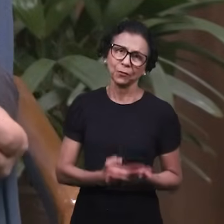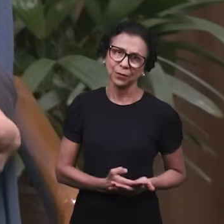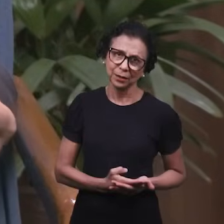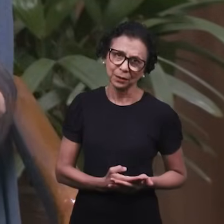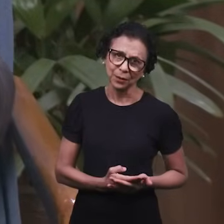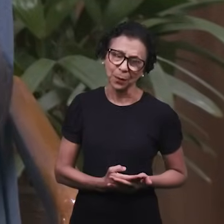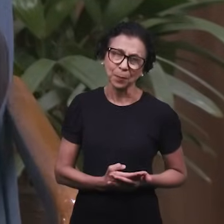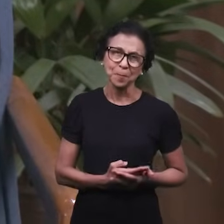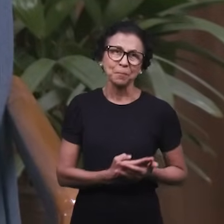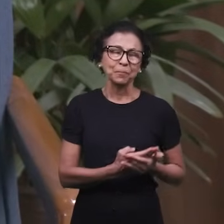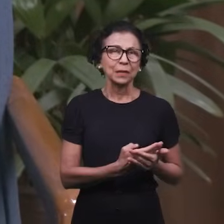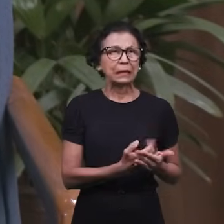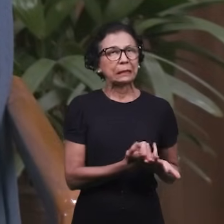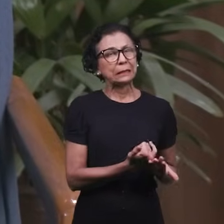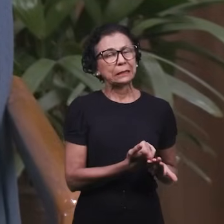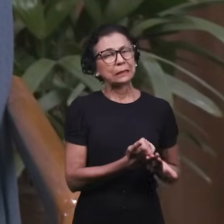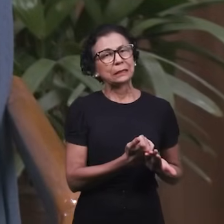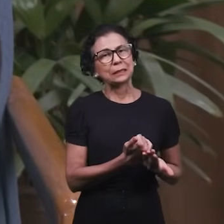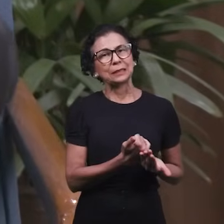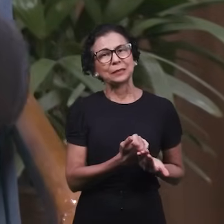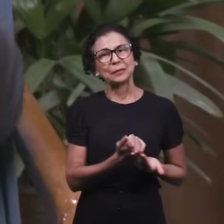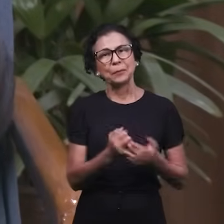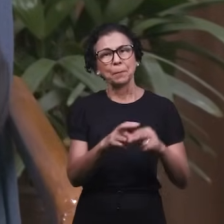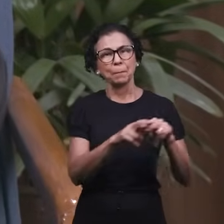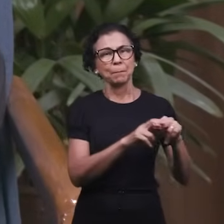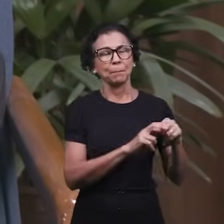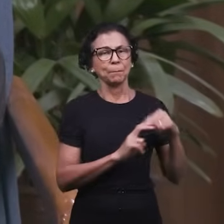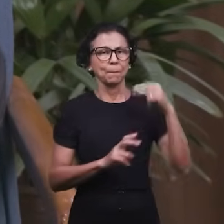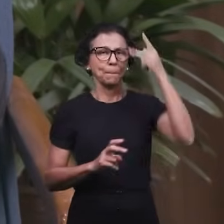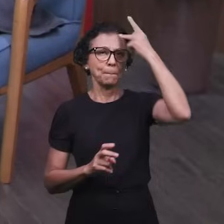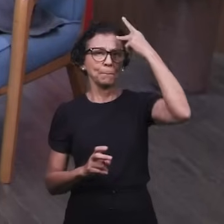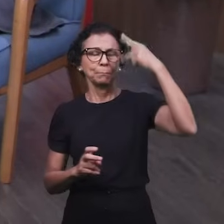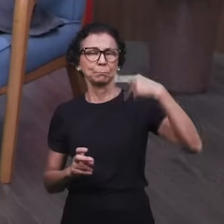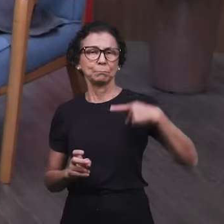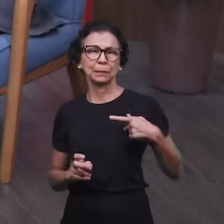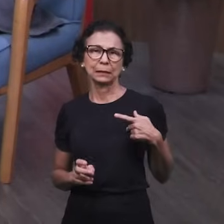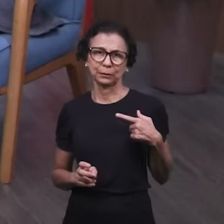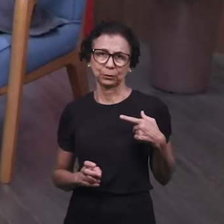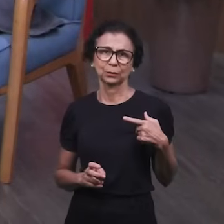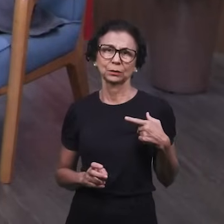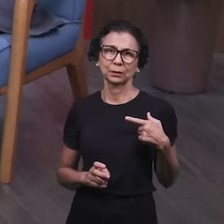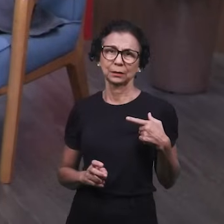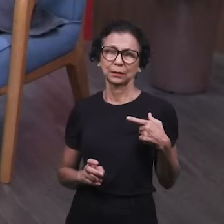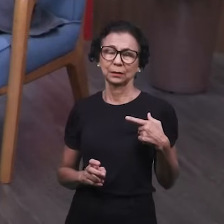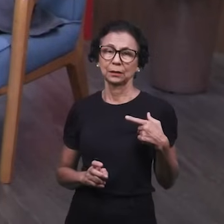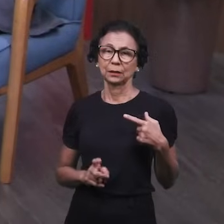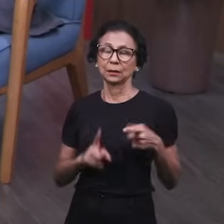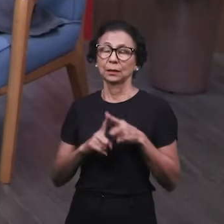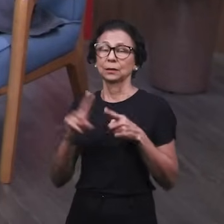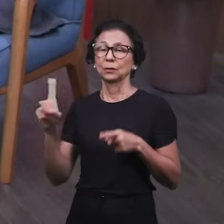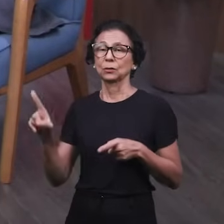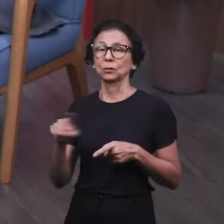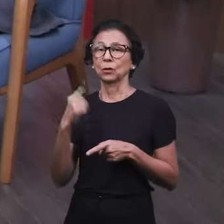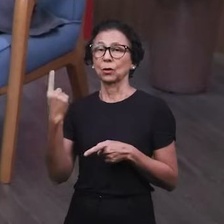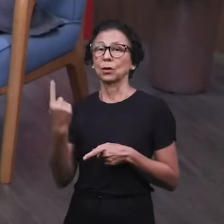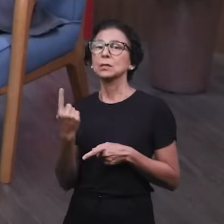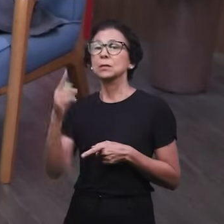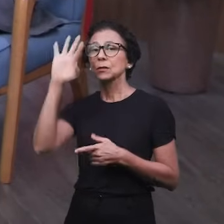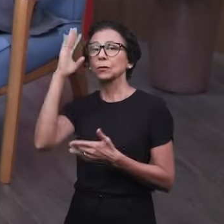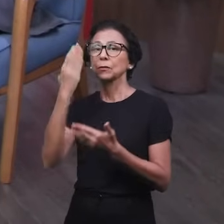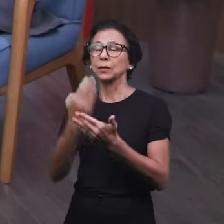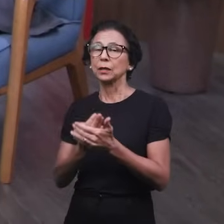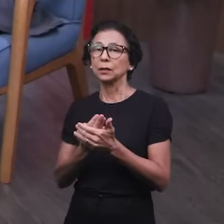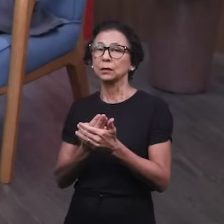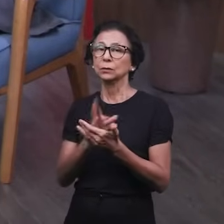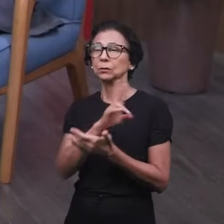que sejam, para enfrentar uma batalha, mas nós fazemos menção do nome do Senhor. A gente vê claramente aqui, sem